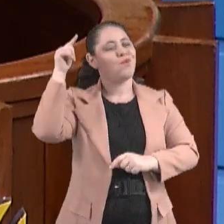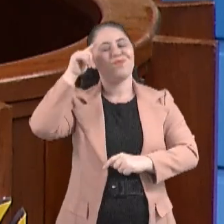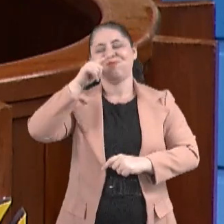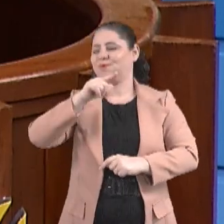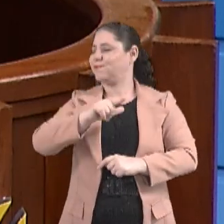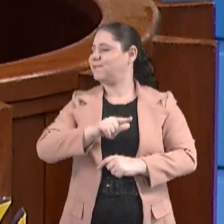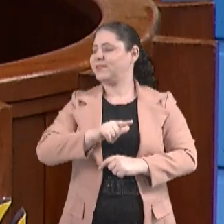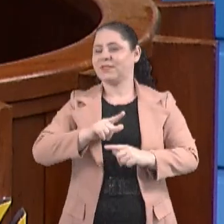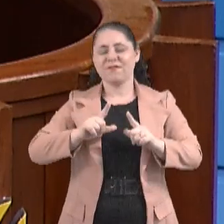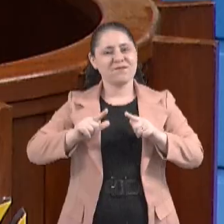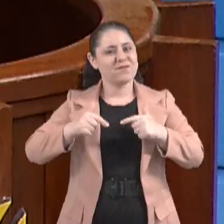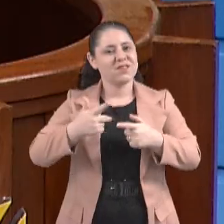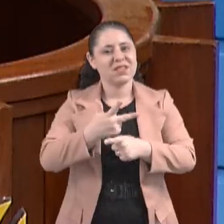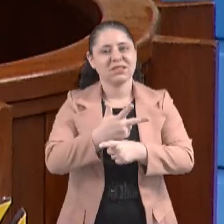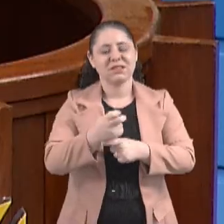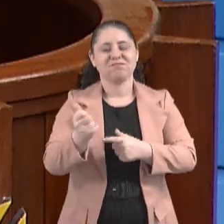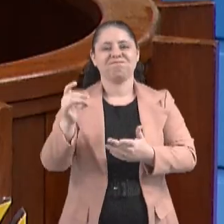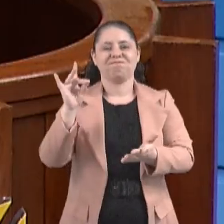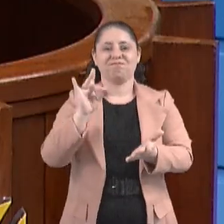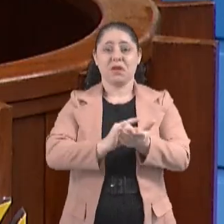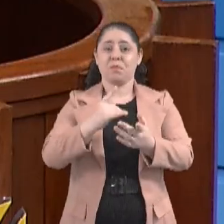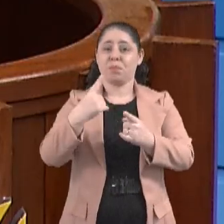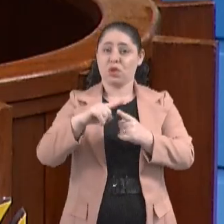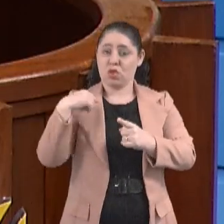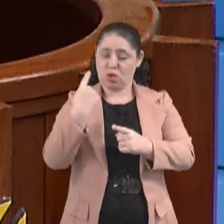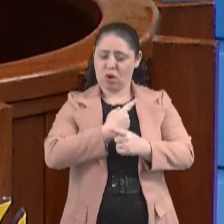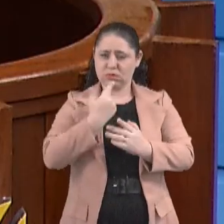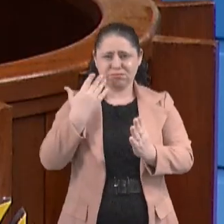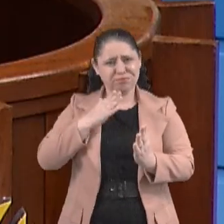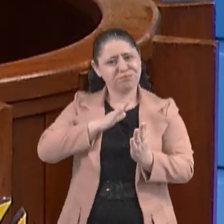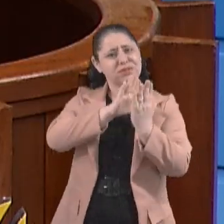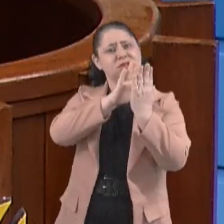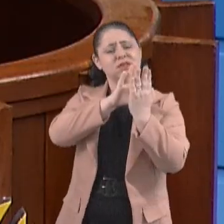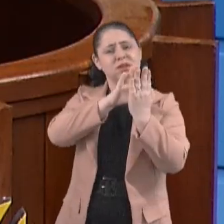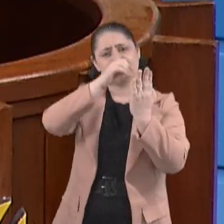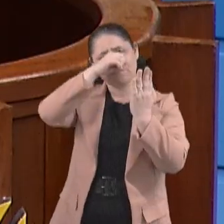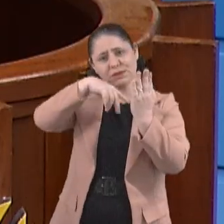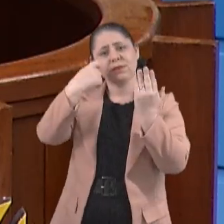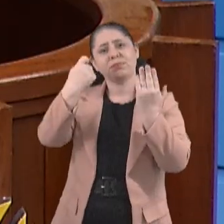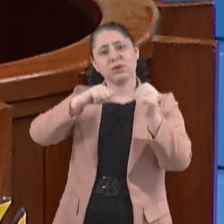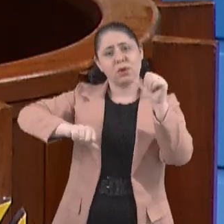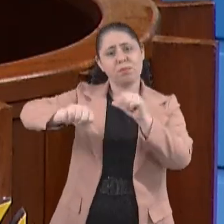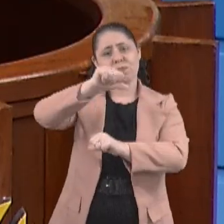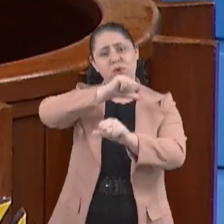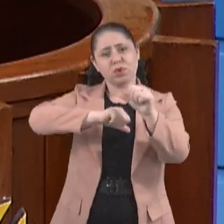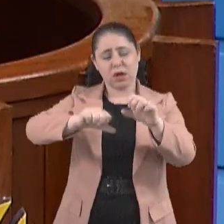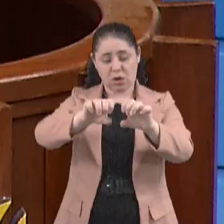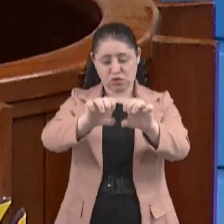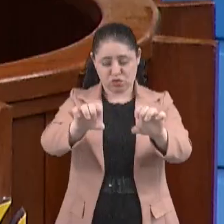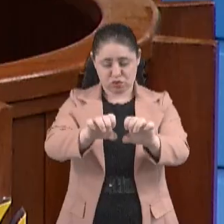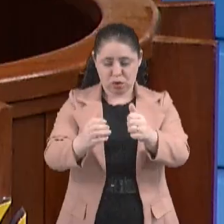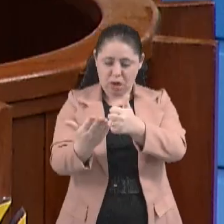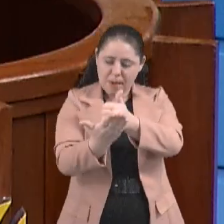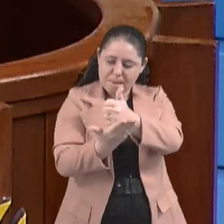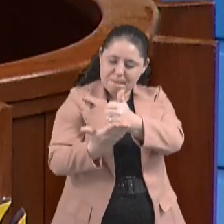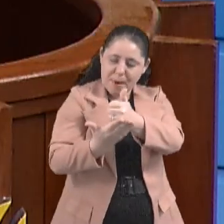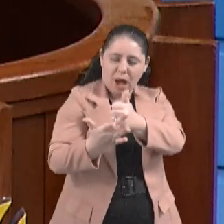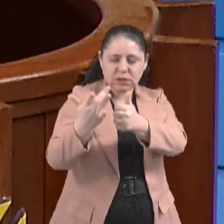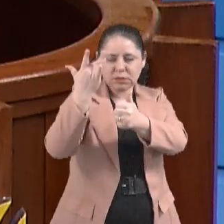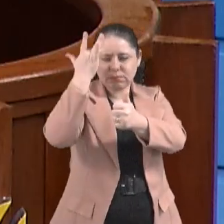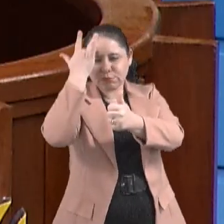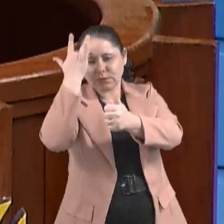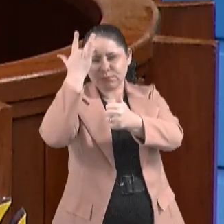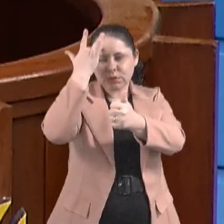vencer esta realidade. Porque para a gente enfrentar a violência é preciso mudar a estrutura de